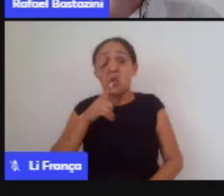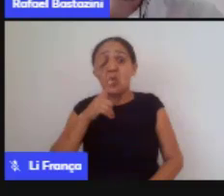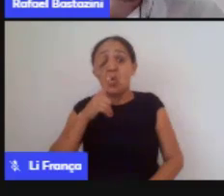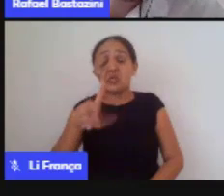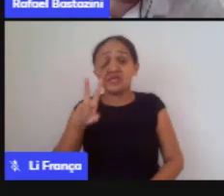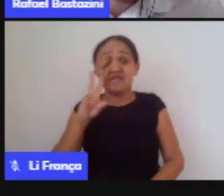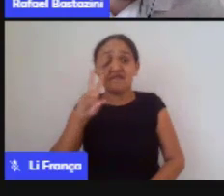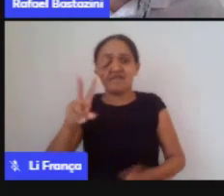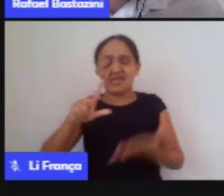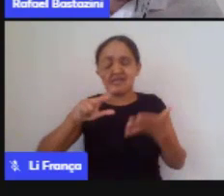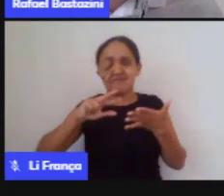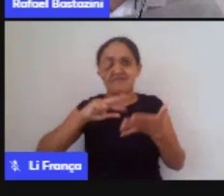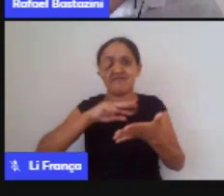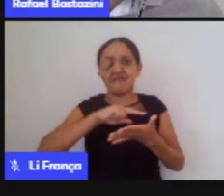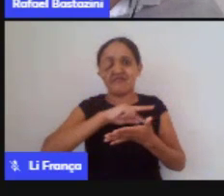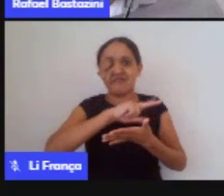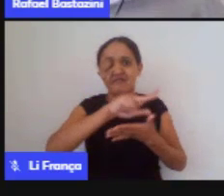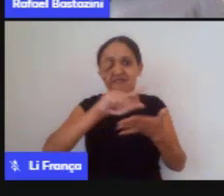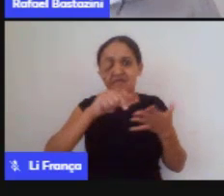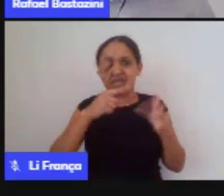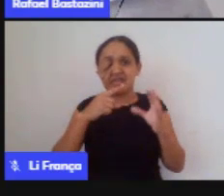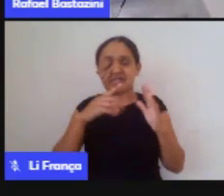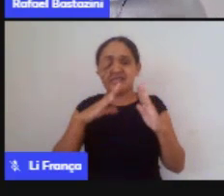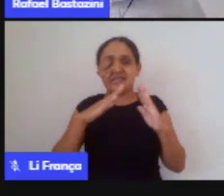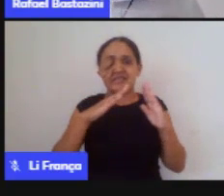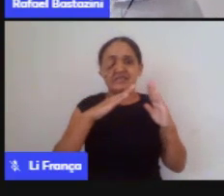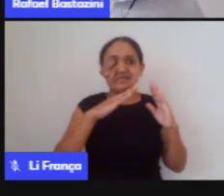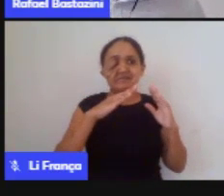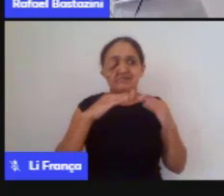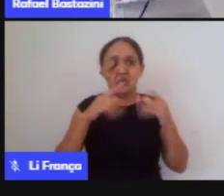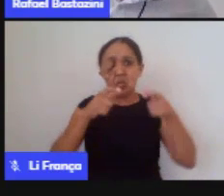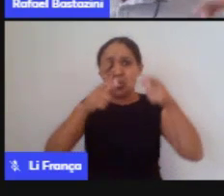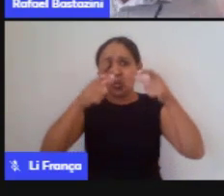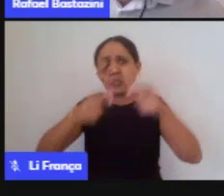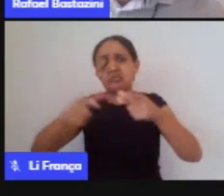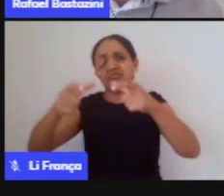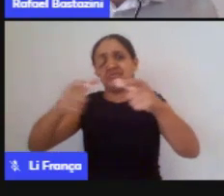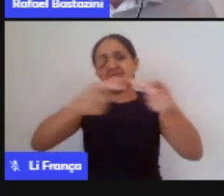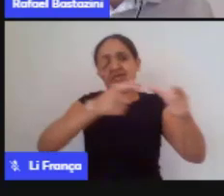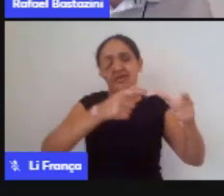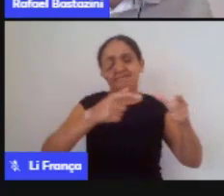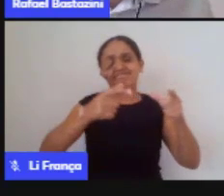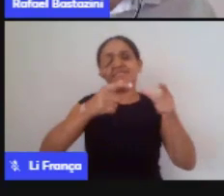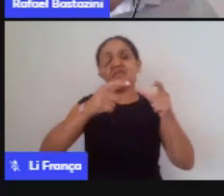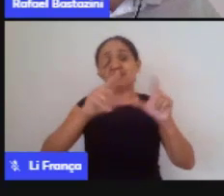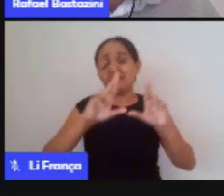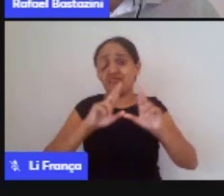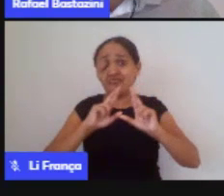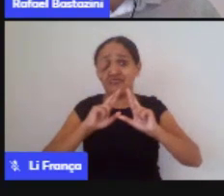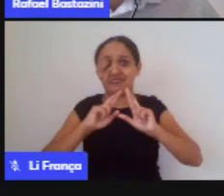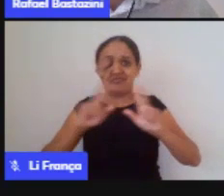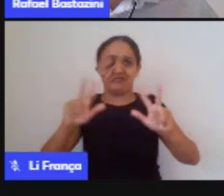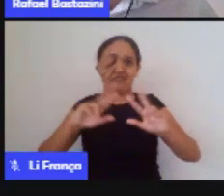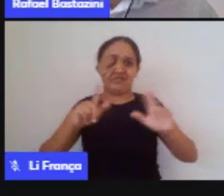muitas ocupações na cidade de Campo Grande que se processam de diferentes